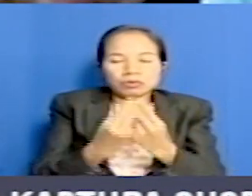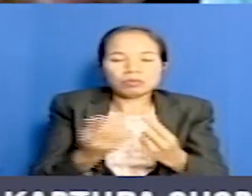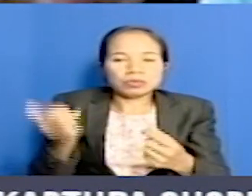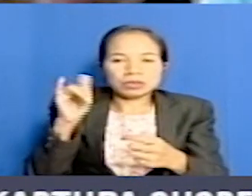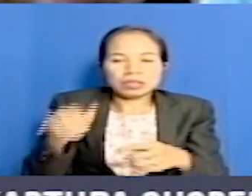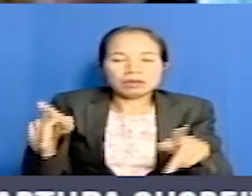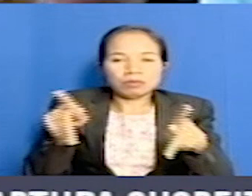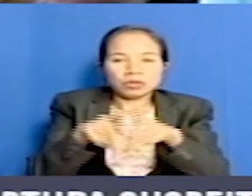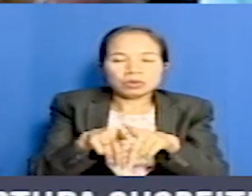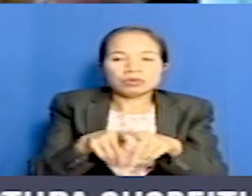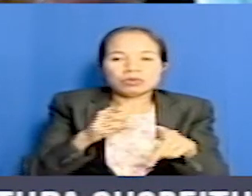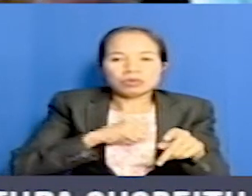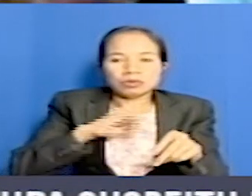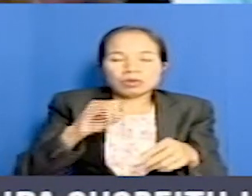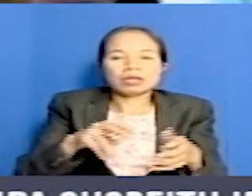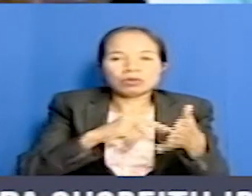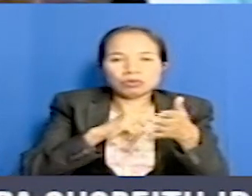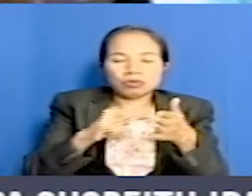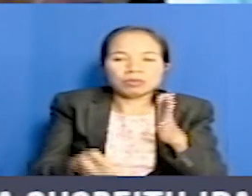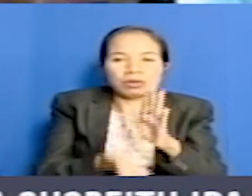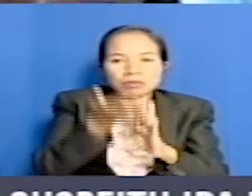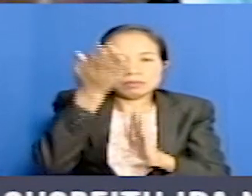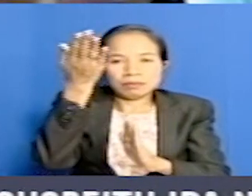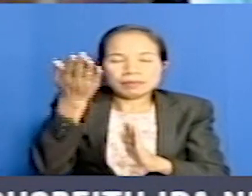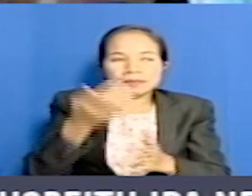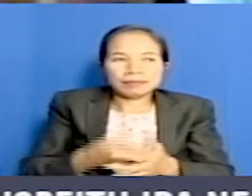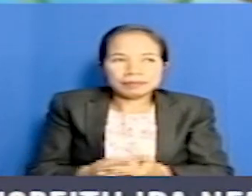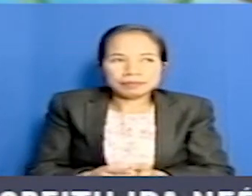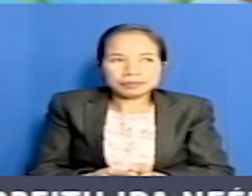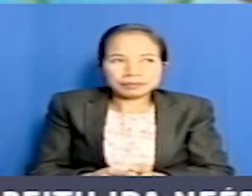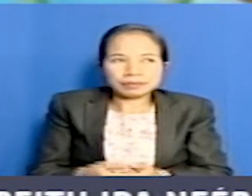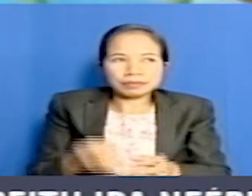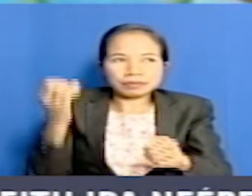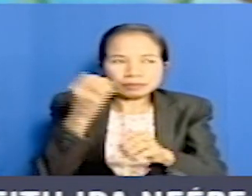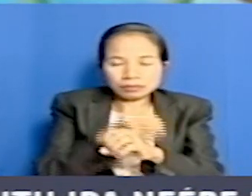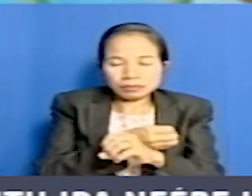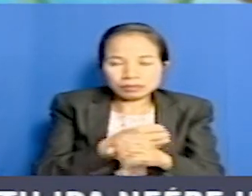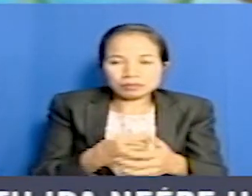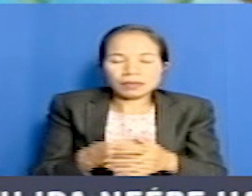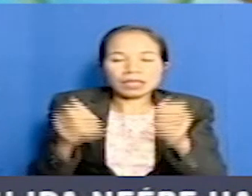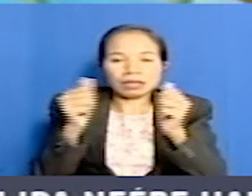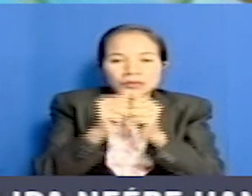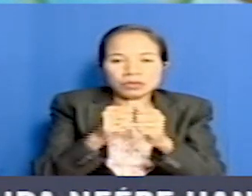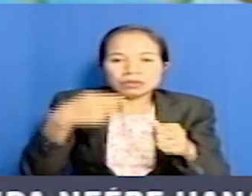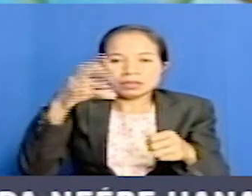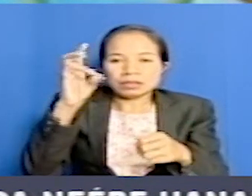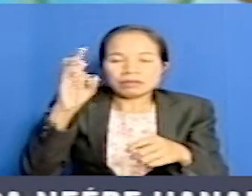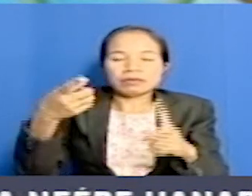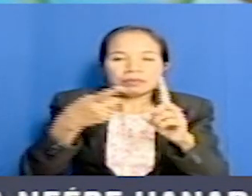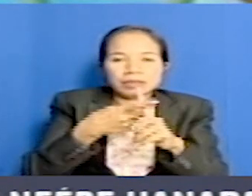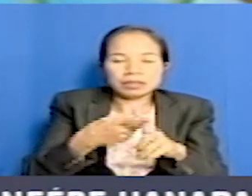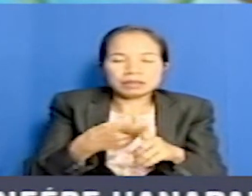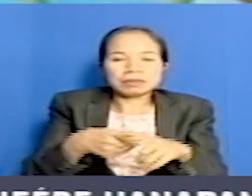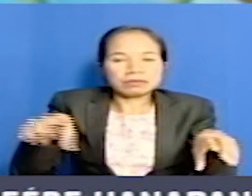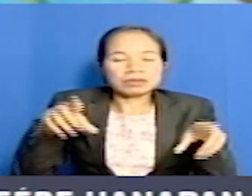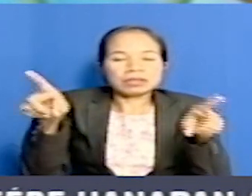e aposto Zumalai Nebeho número caso as. Receptivo de PKK, Hamuto com G7 Plus, com emissão na Bema